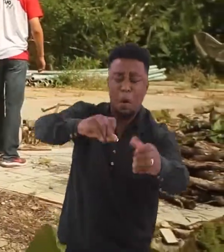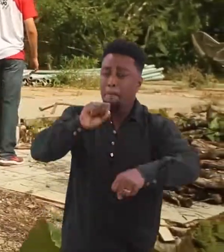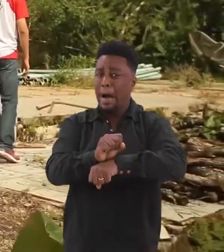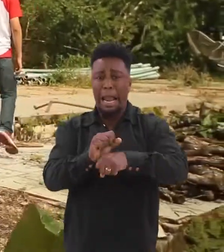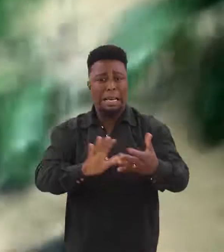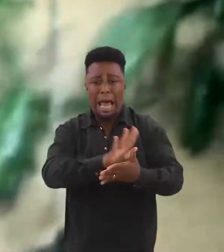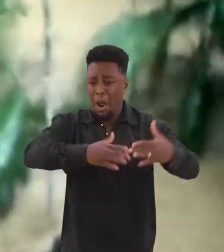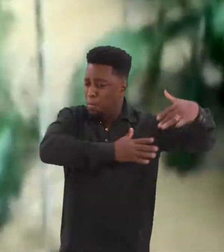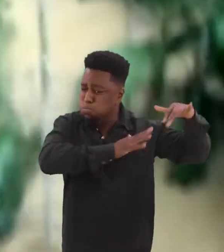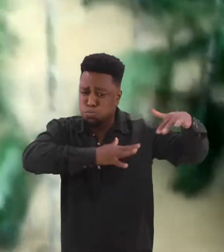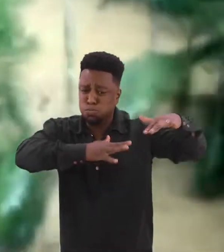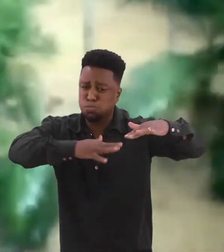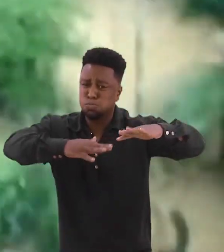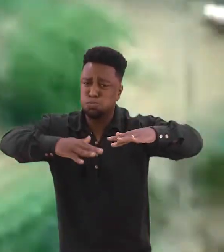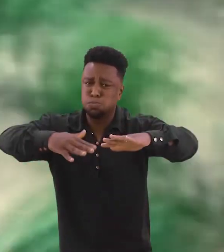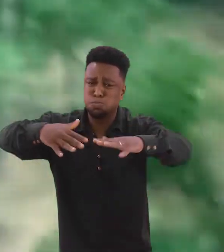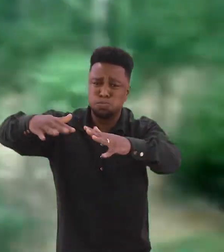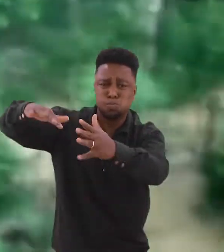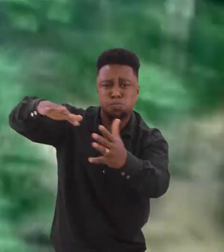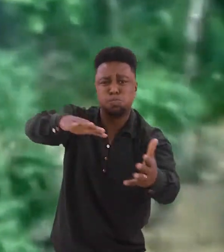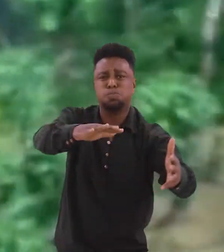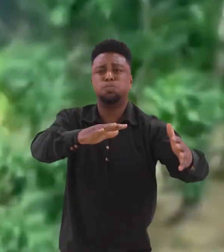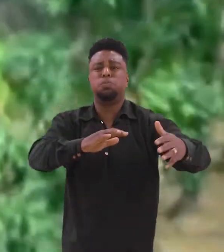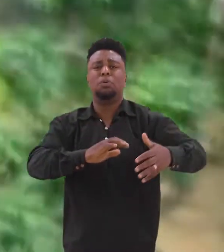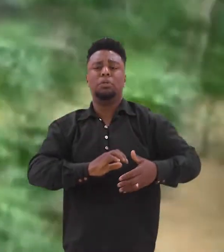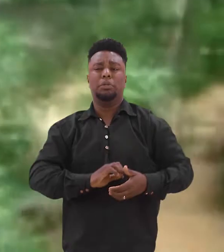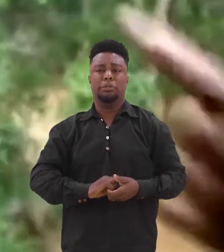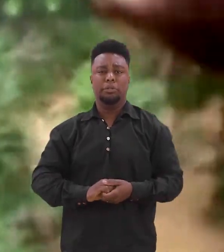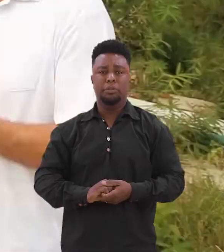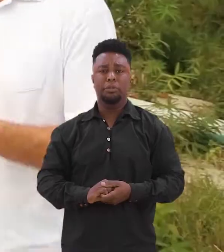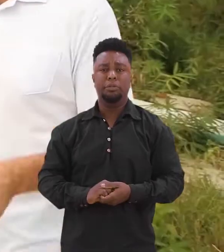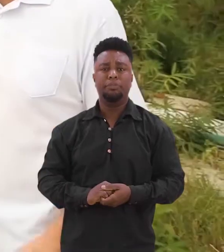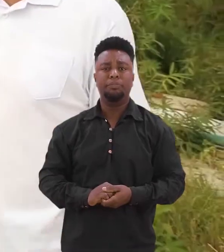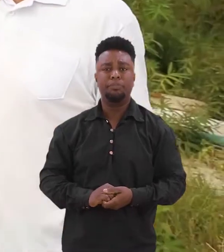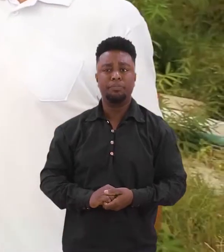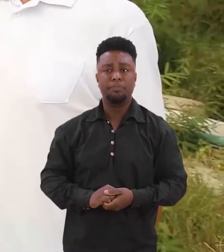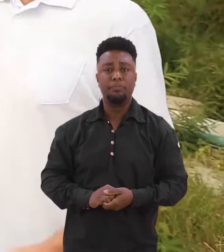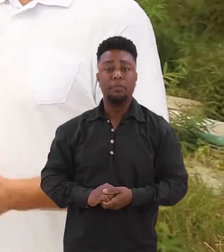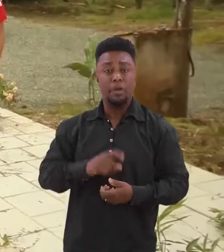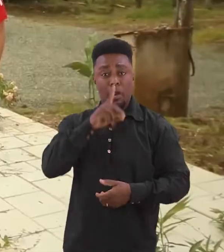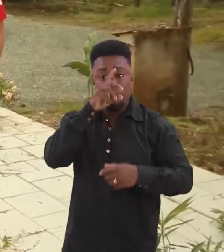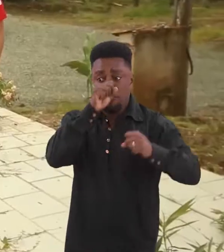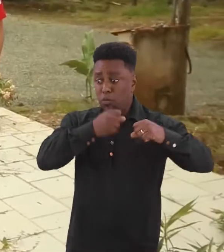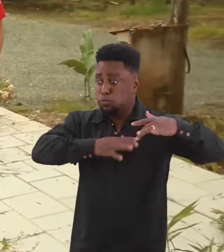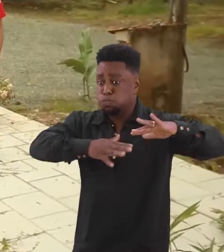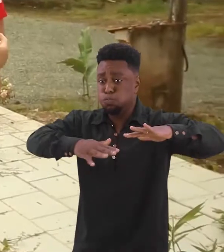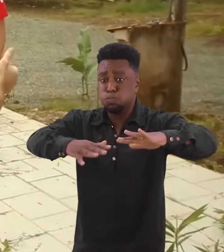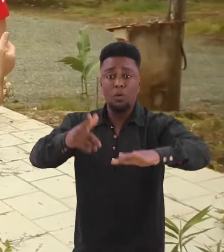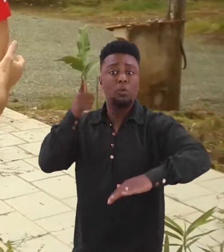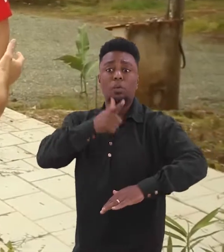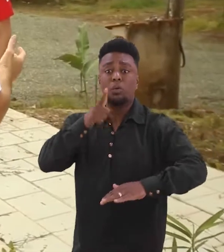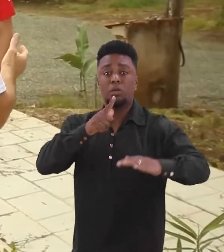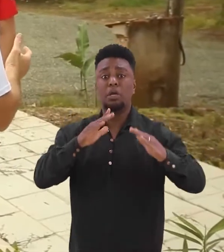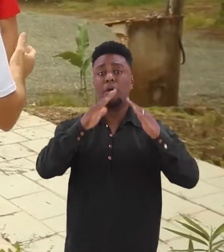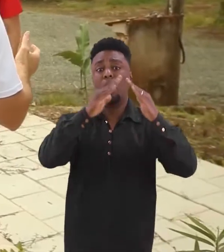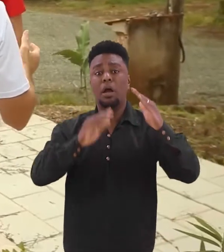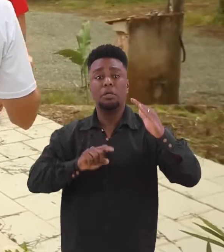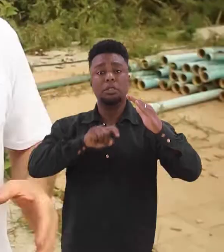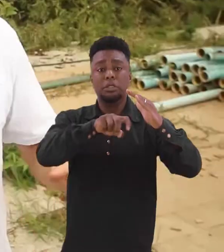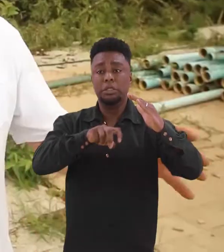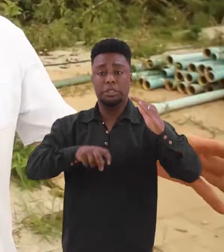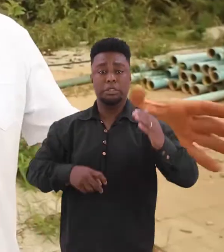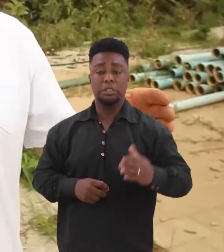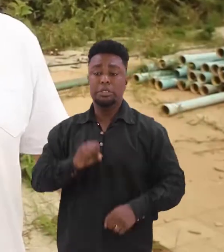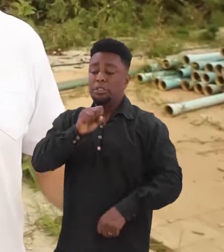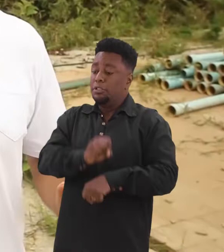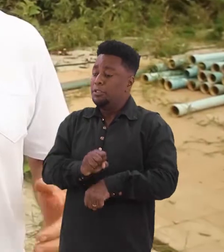como parar. Olha, olha, olha! A correnteza era muito forte aqui na frente, aqui nós não podíamos passar para lá.